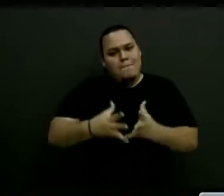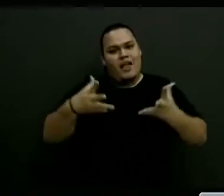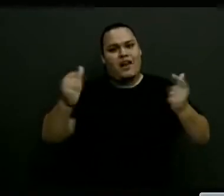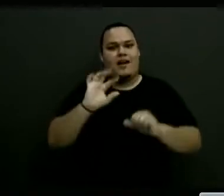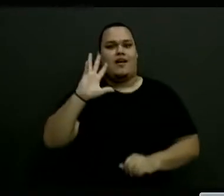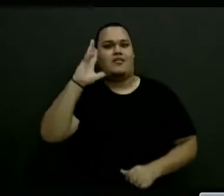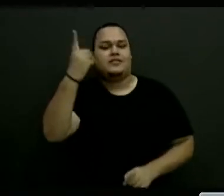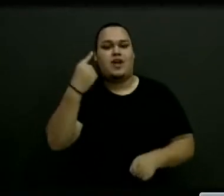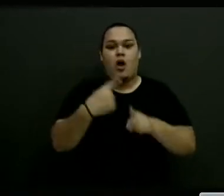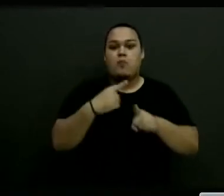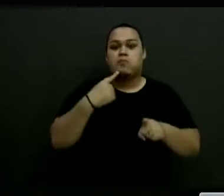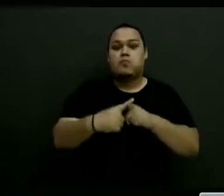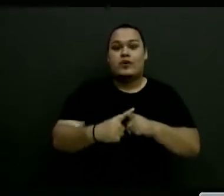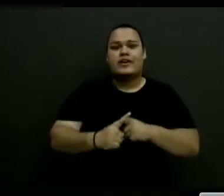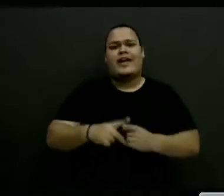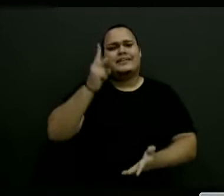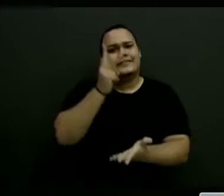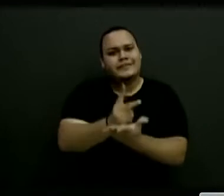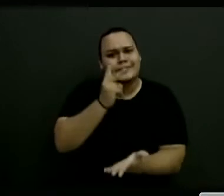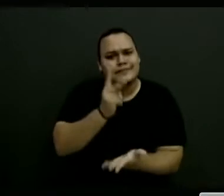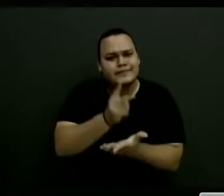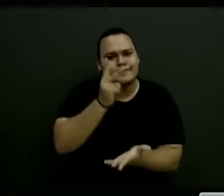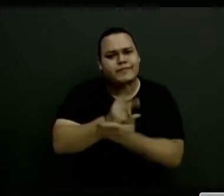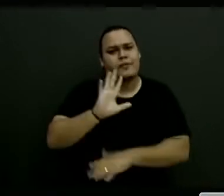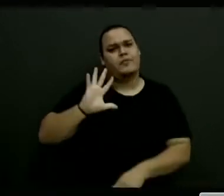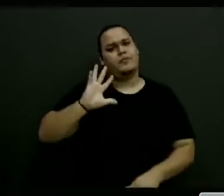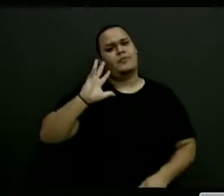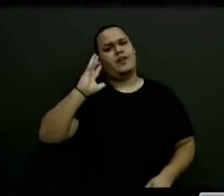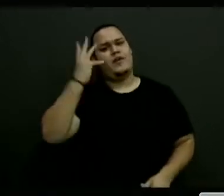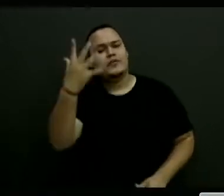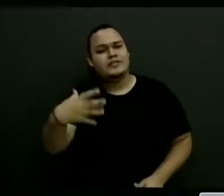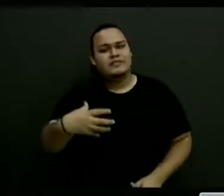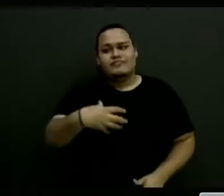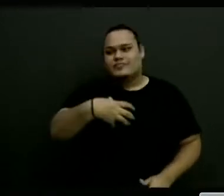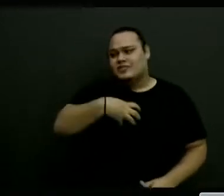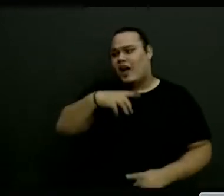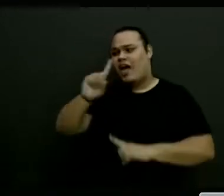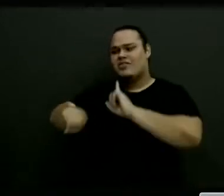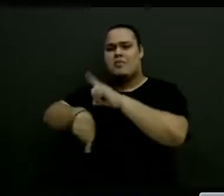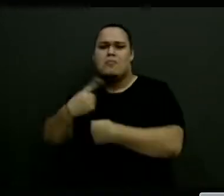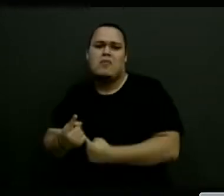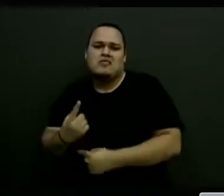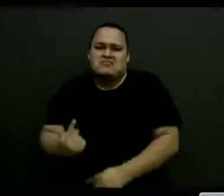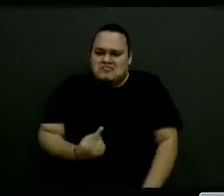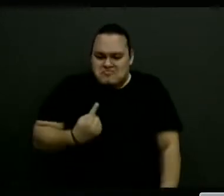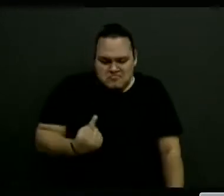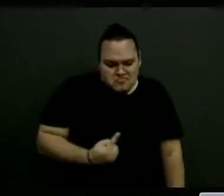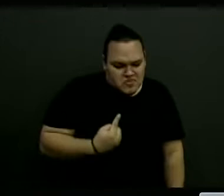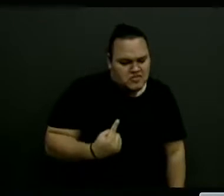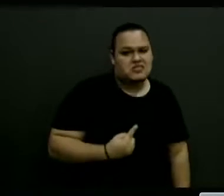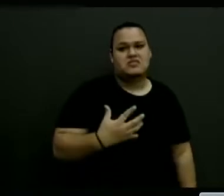Mas com frequência, ele se retirava para lugares solitários e orava.